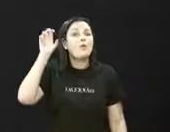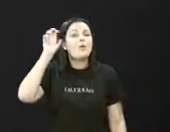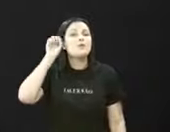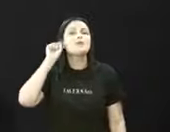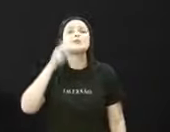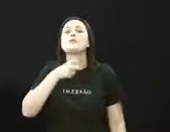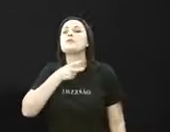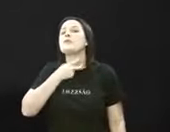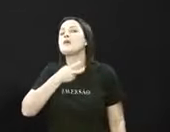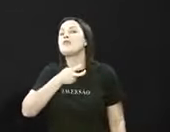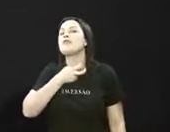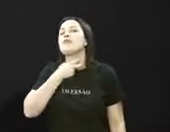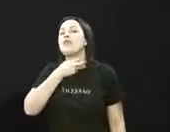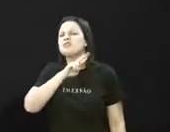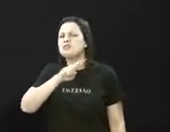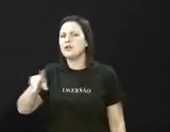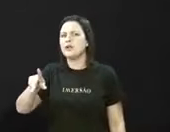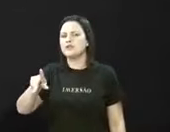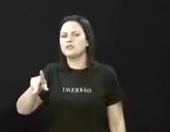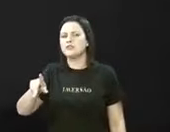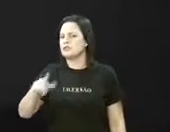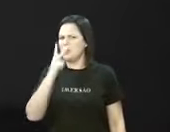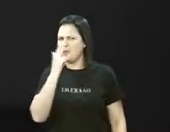e não é mais voz de anjo, agora é voz do próprio Deus: